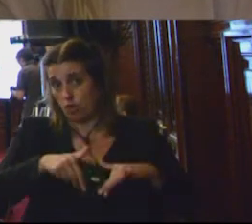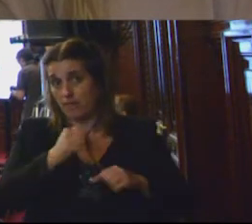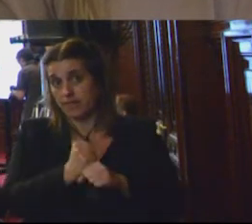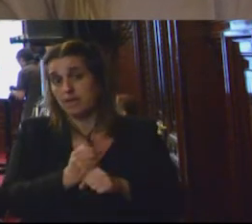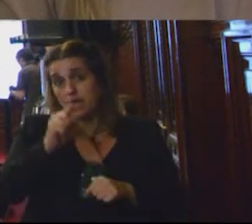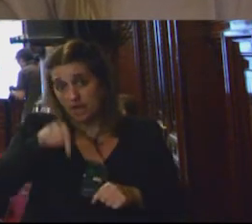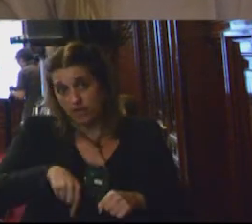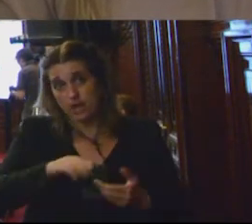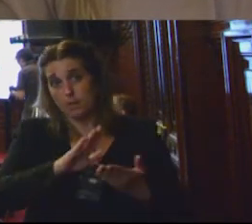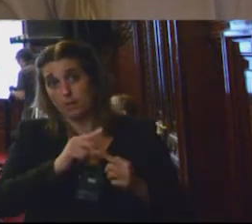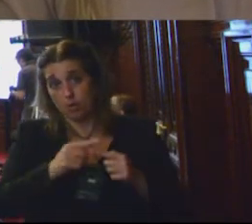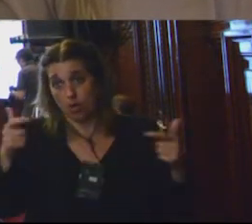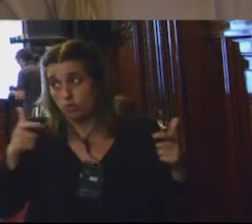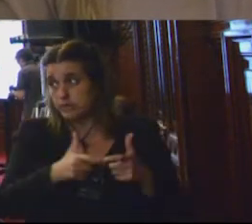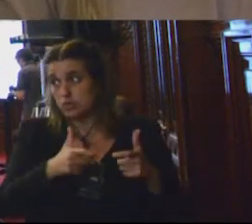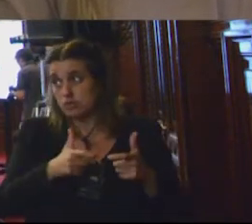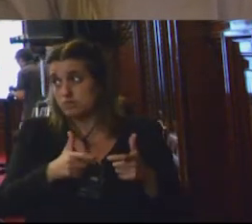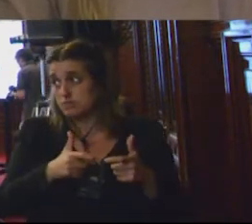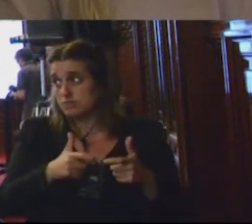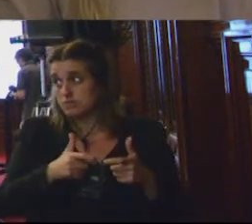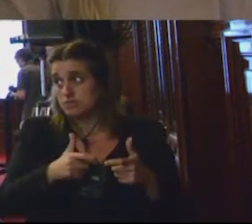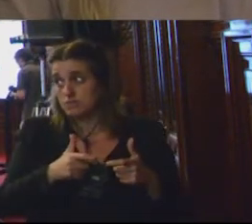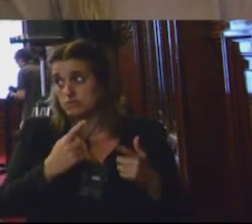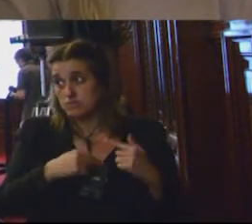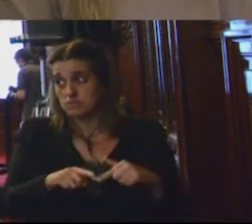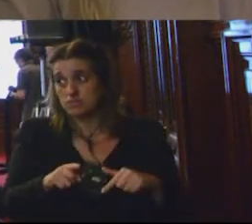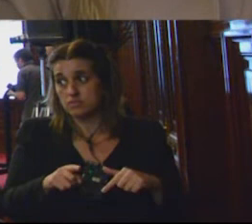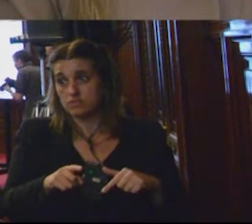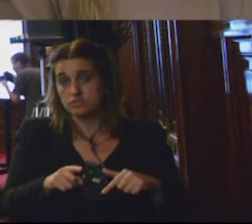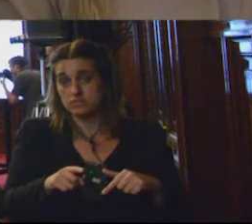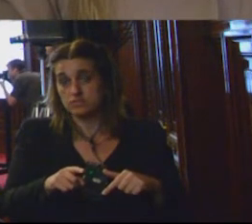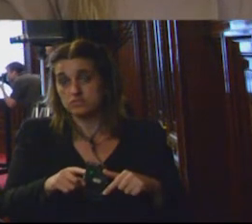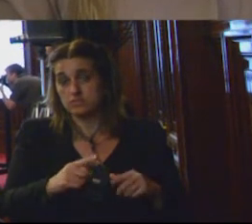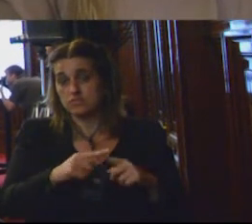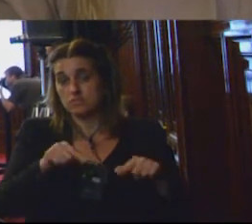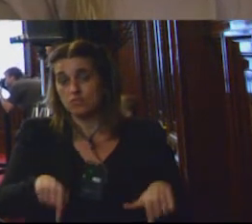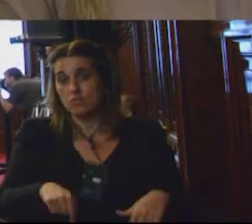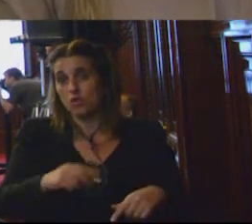ante esta comissão, um acordo amistoso afirmado perante esta comissão no ano de 2003, a partir do qual